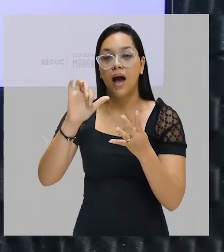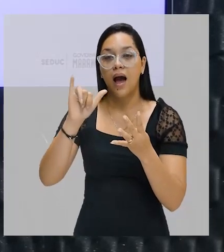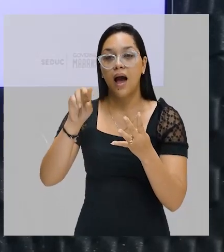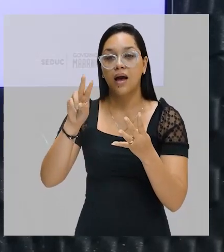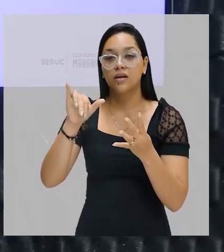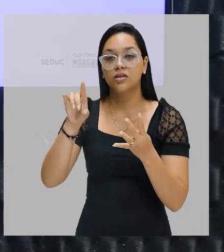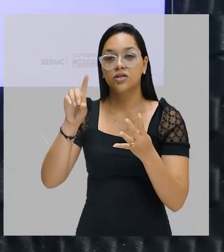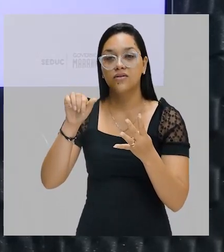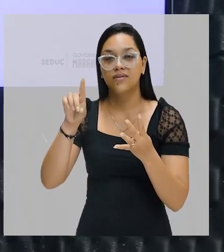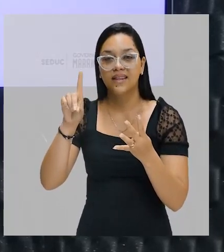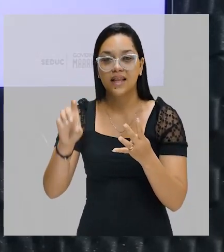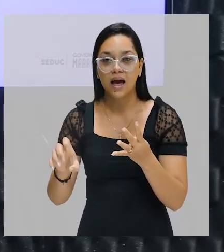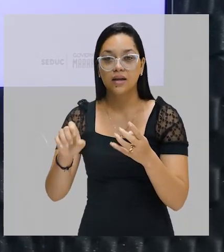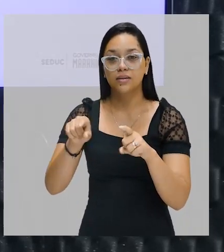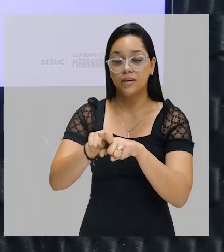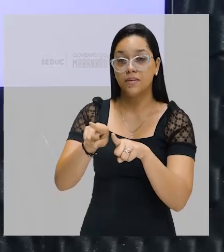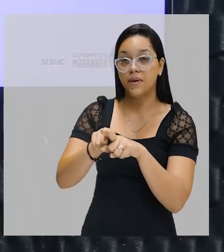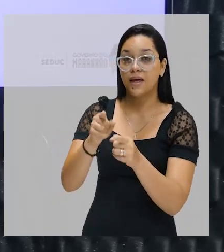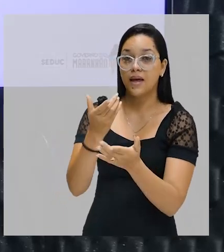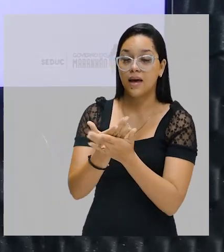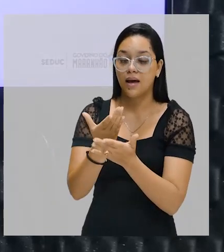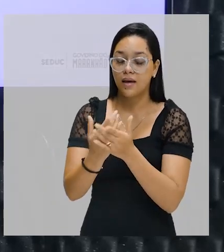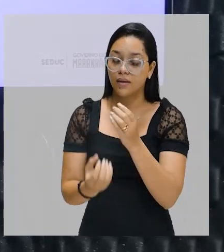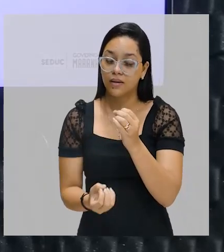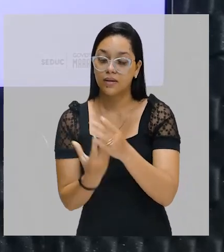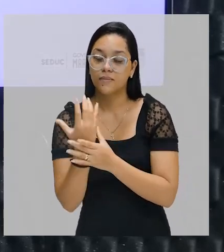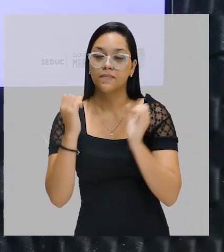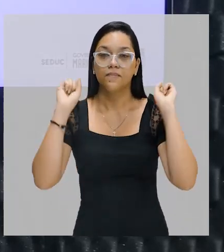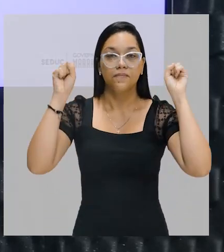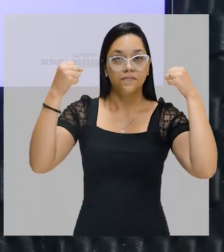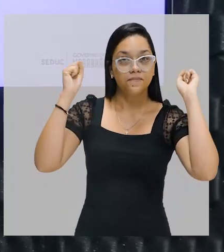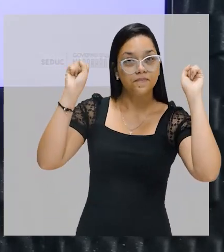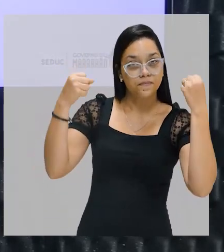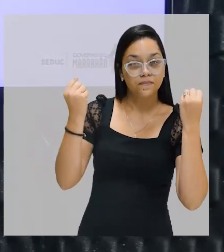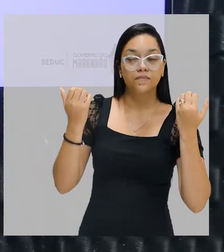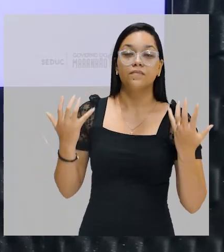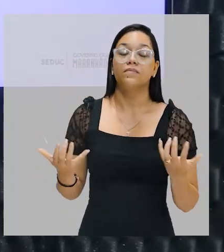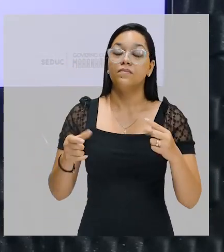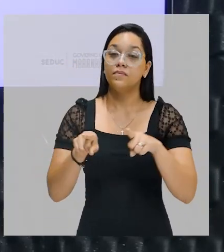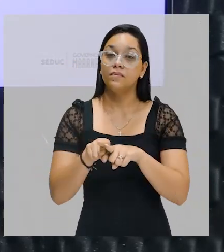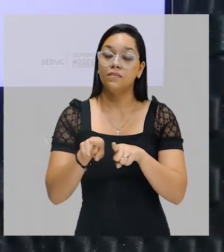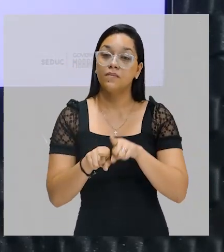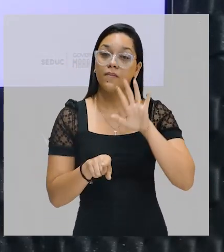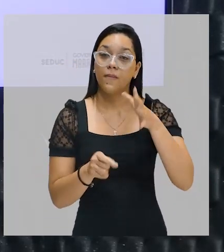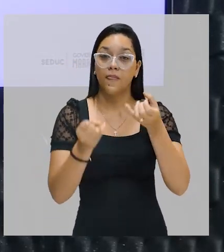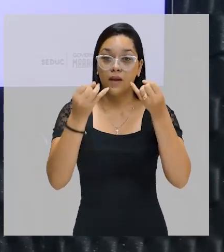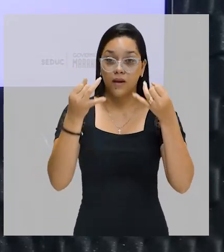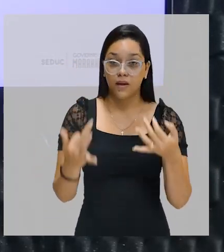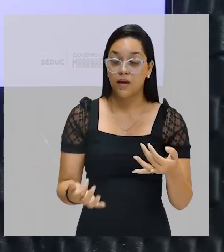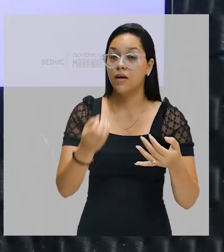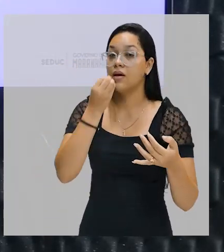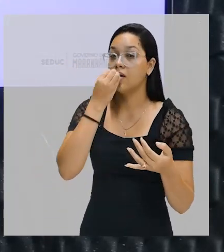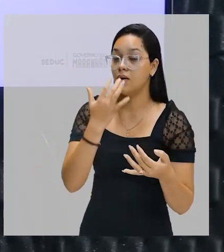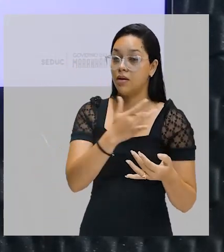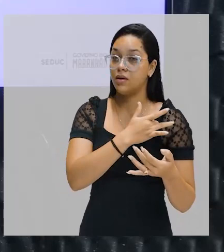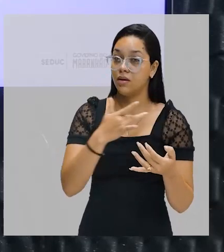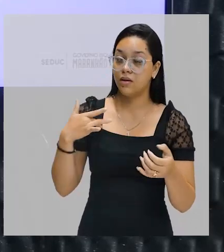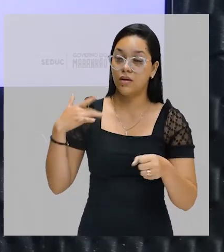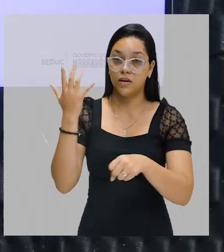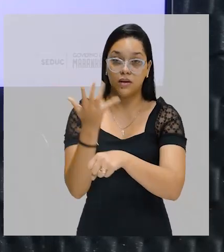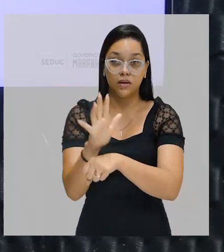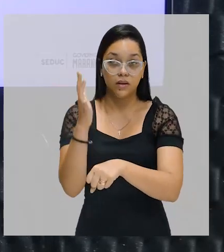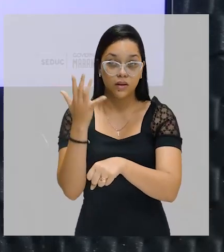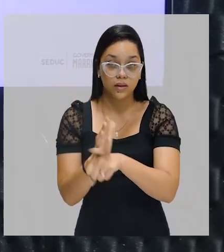física. Já trouxe uma aula que eu falei da origem da educação física. Falei para vocês já dos benefícios da prática